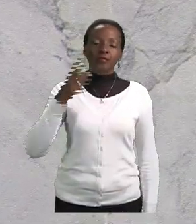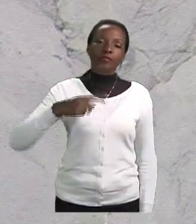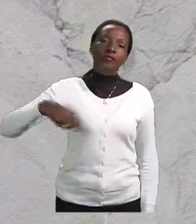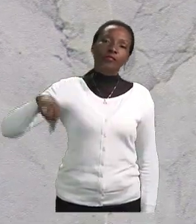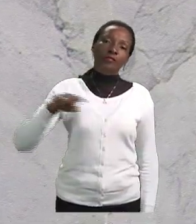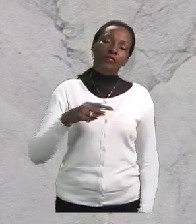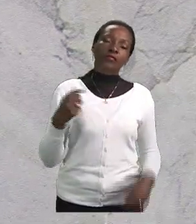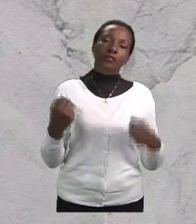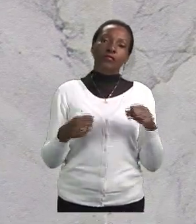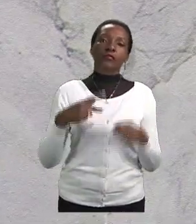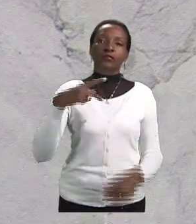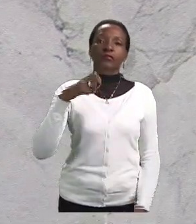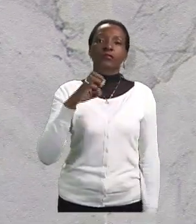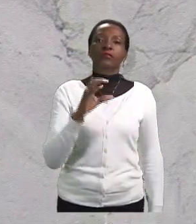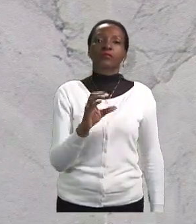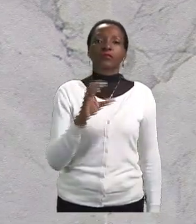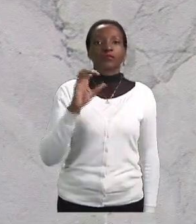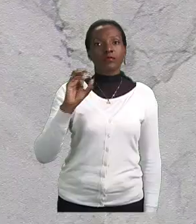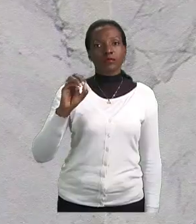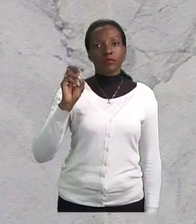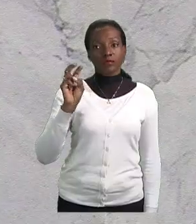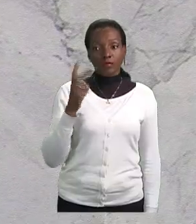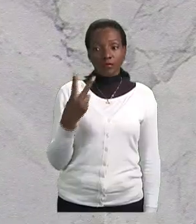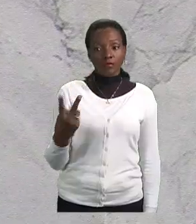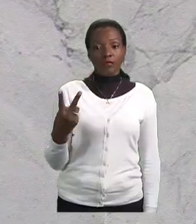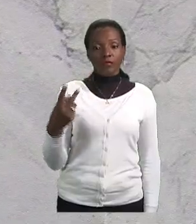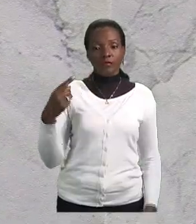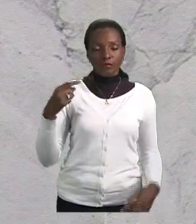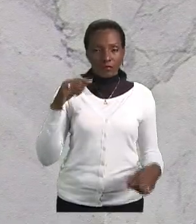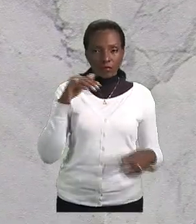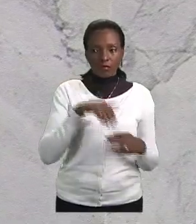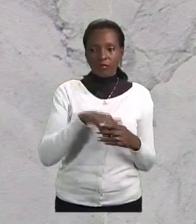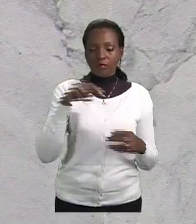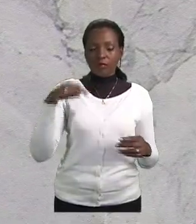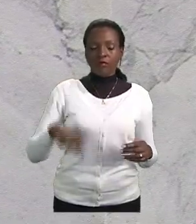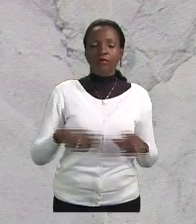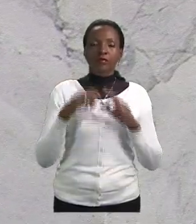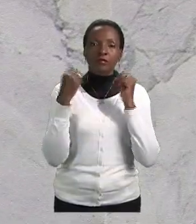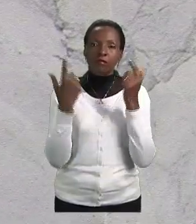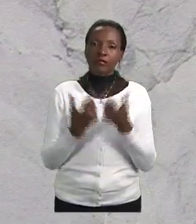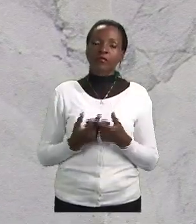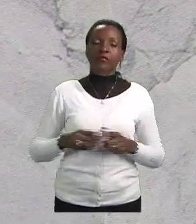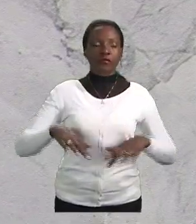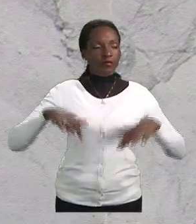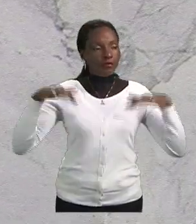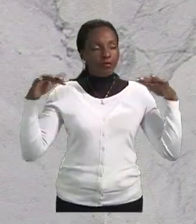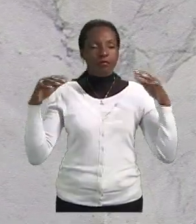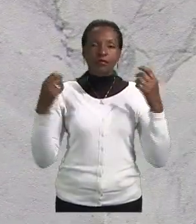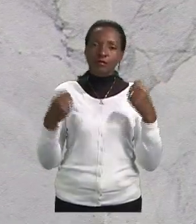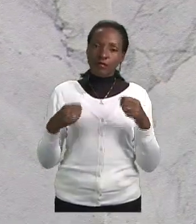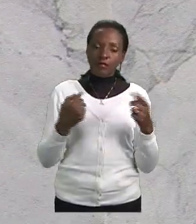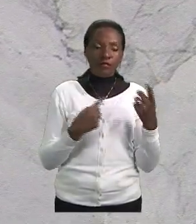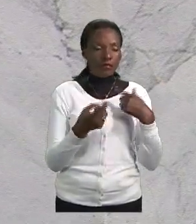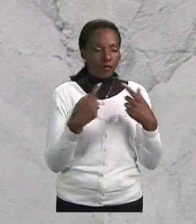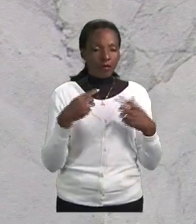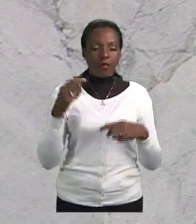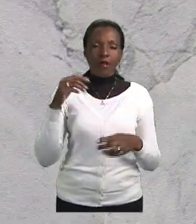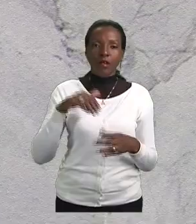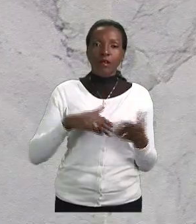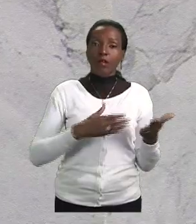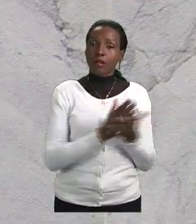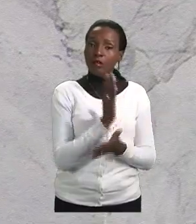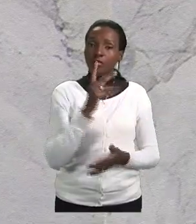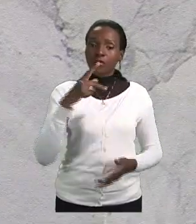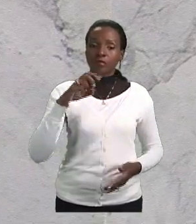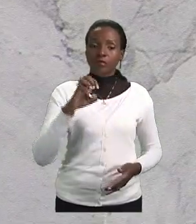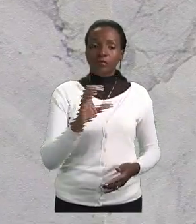coloquemos a pec 02 em discussão aqui nessa casa pra que ela venha o plenário nós possamos discutir nós aprovamos a pec